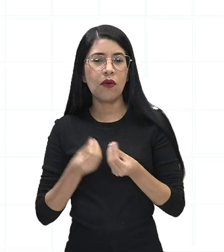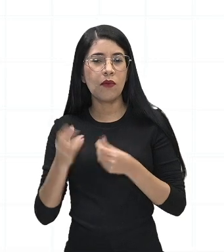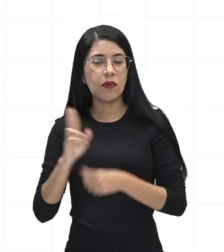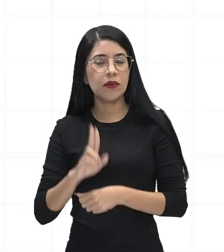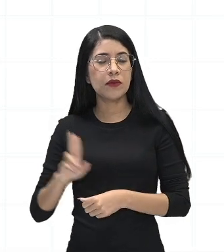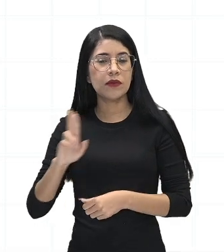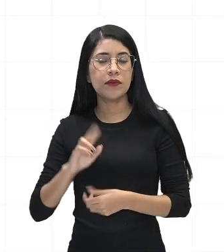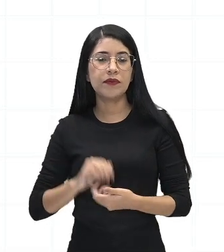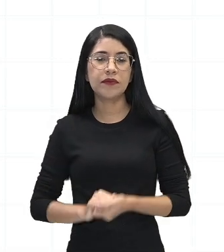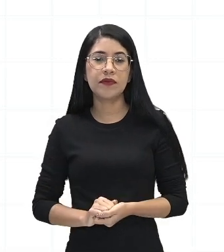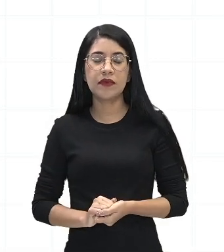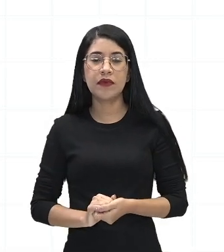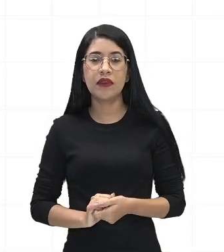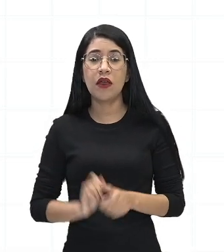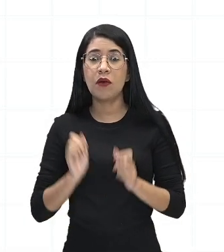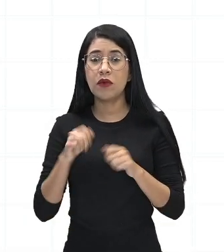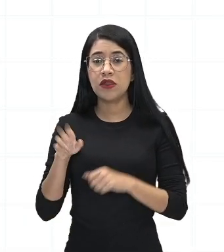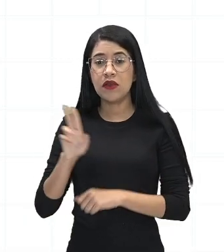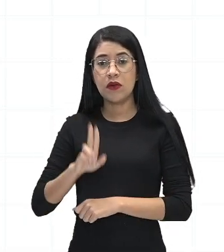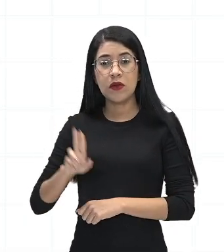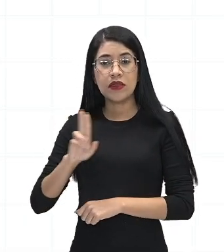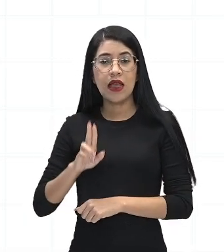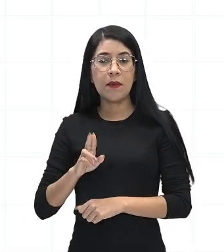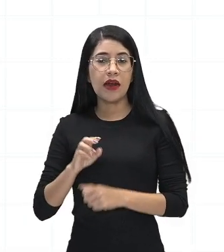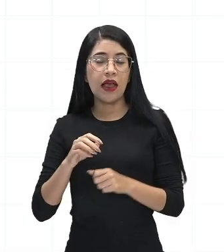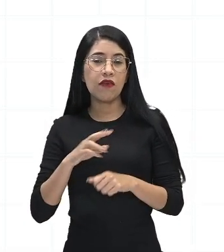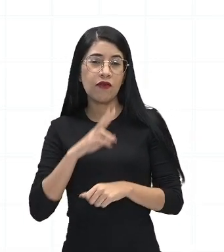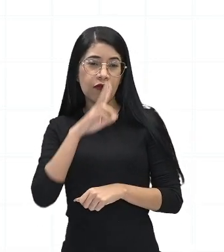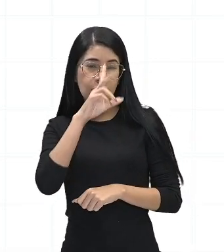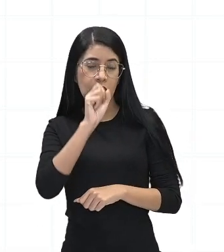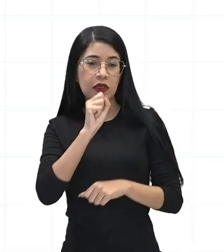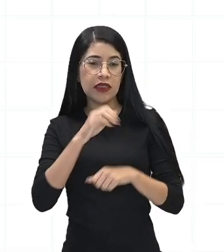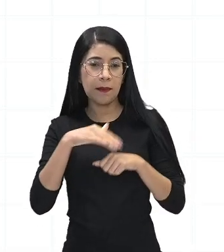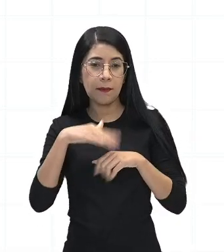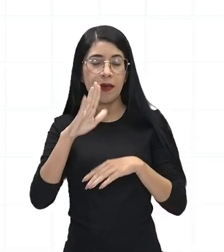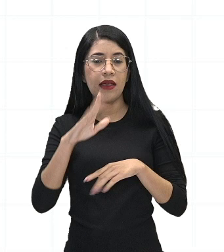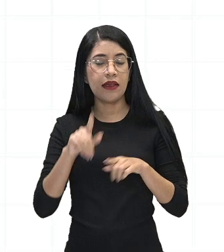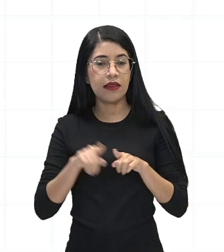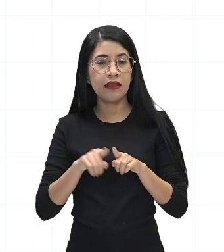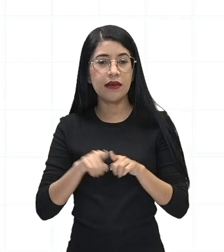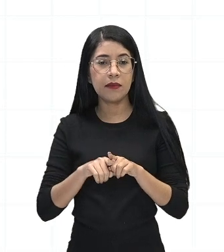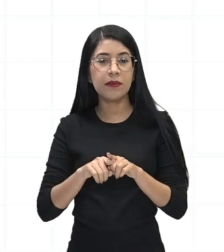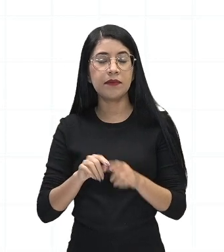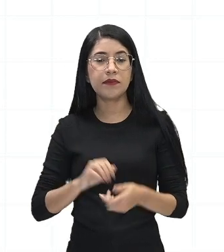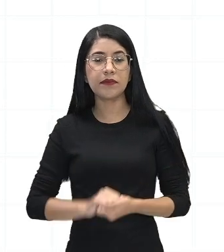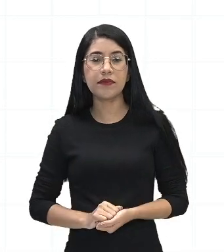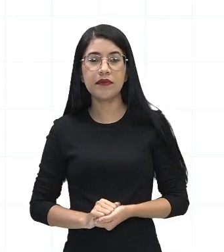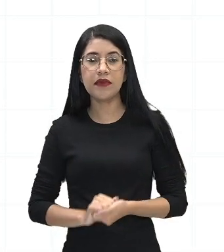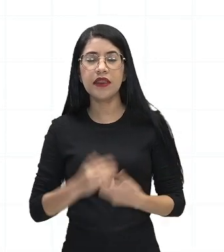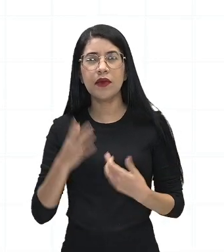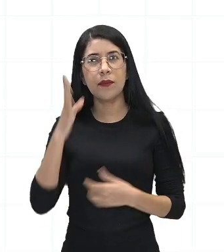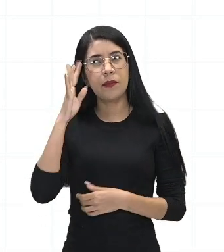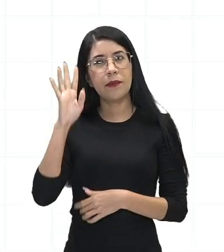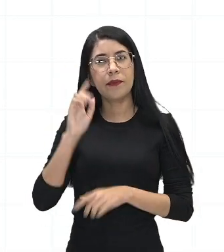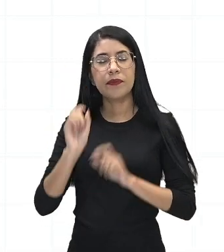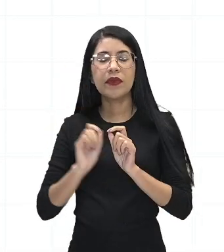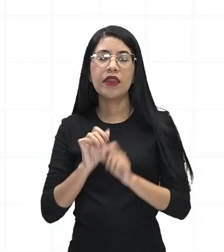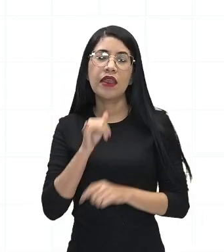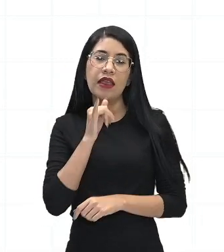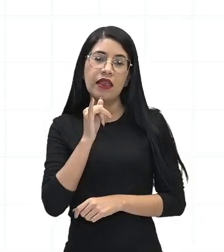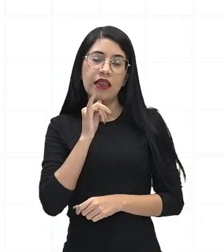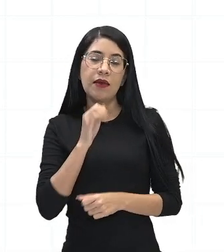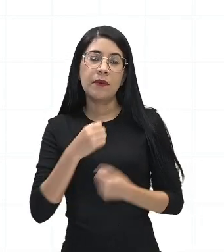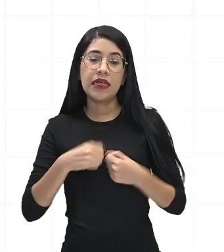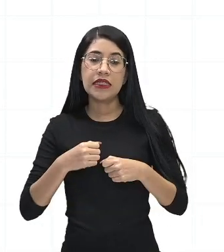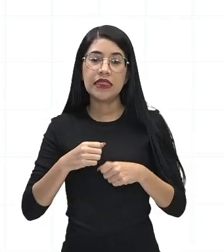Elas vão aí servir para aumentar a intensidade de uma força aplicada. Então imagina que você precisa de repente